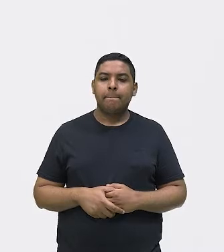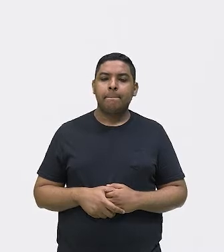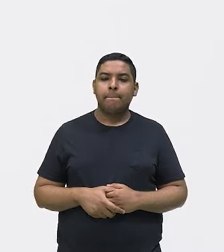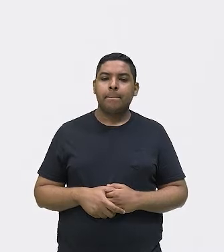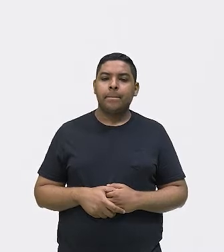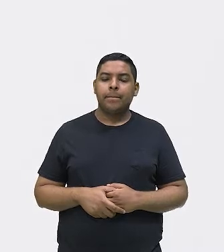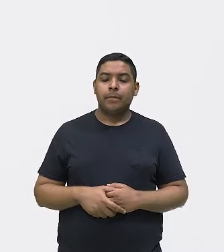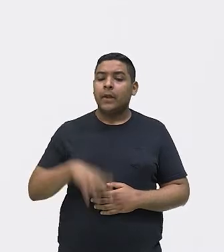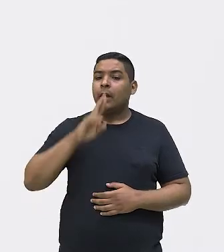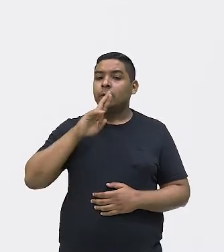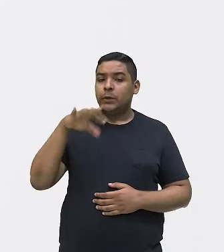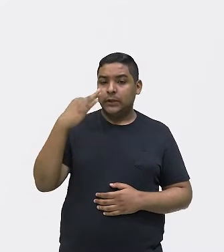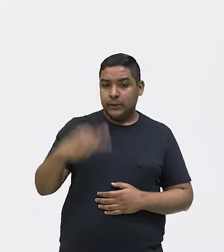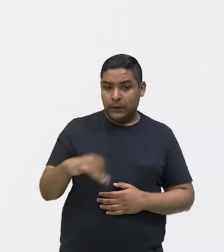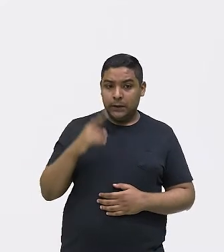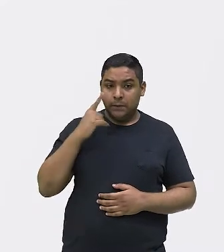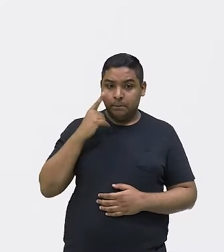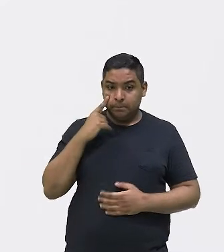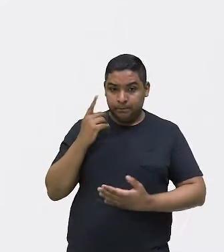a resposta correta?